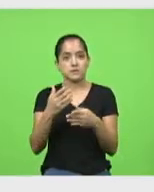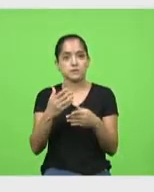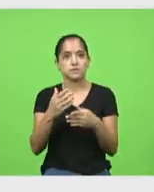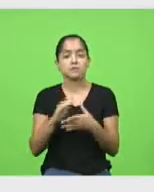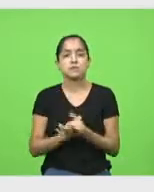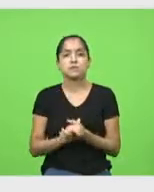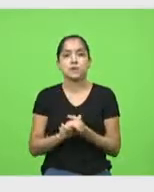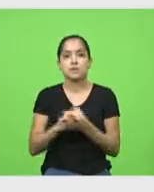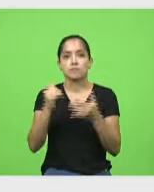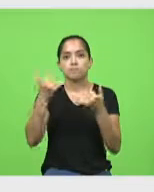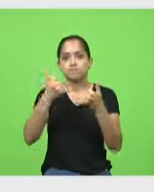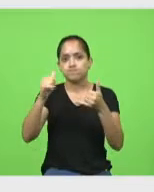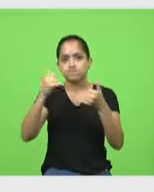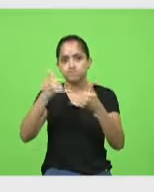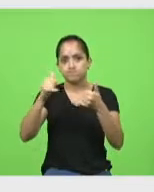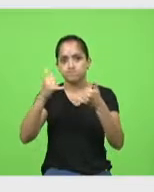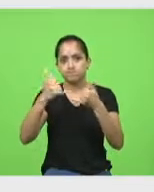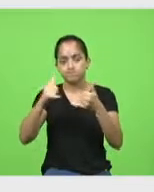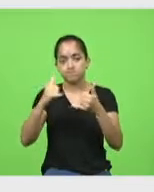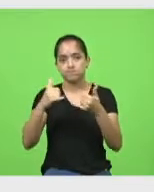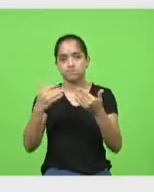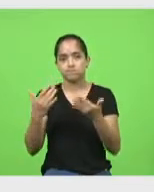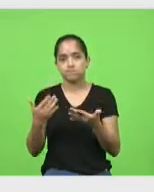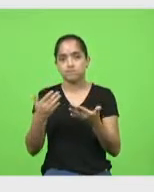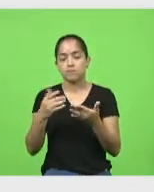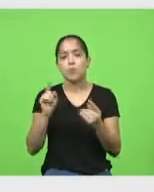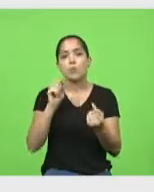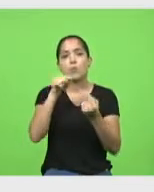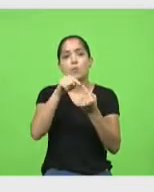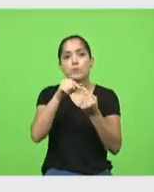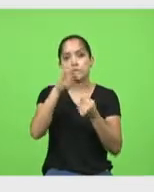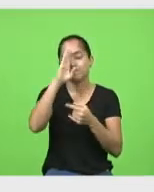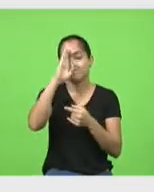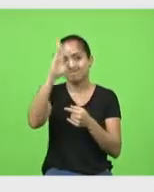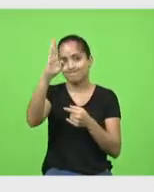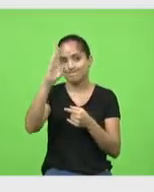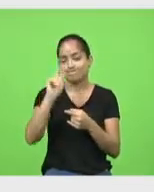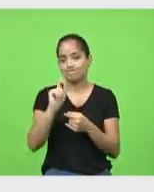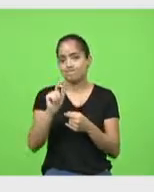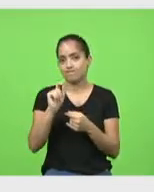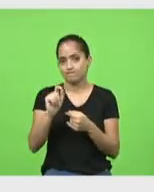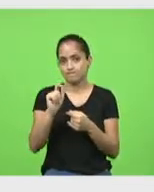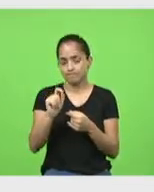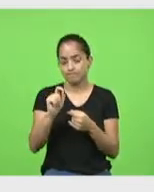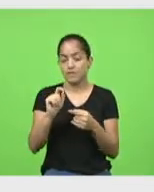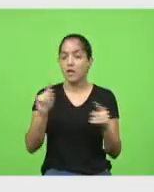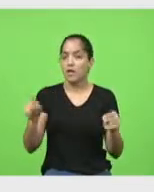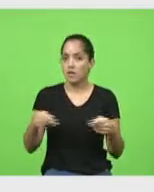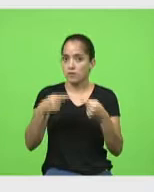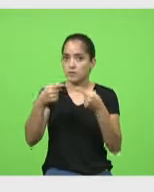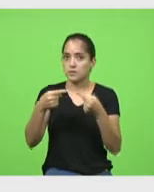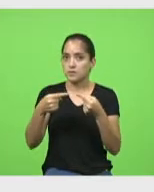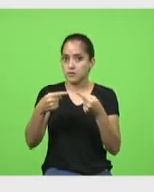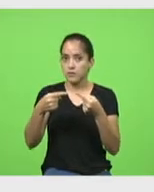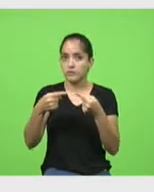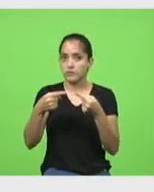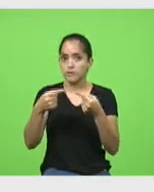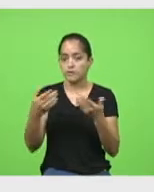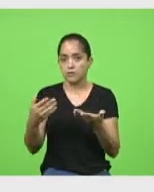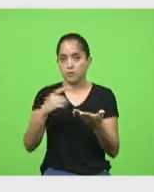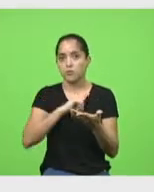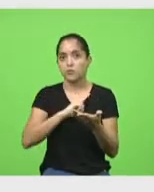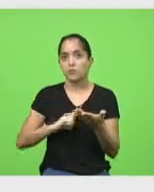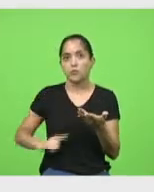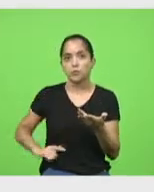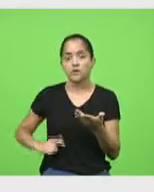elétrica. O Fomento Agro ele tem como objetivo principal, e é um grande desafio que o governador